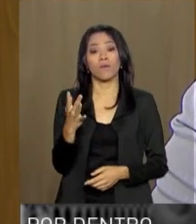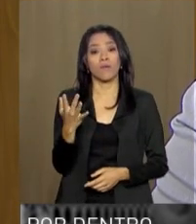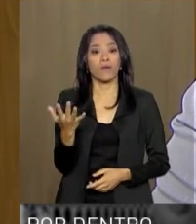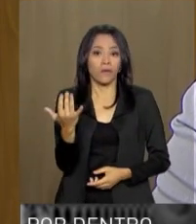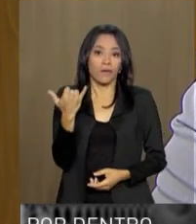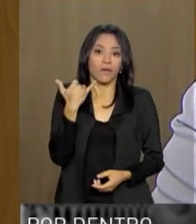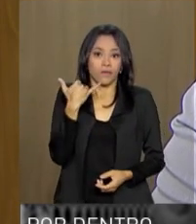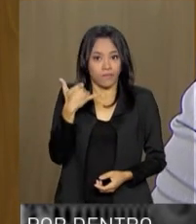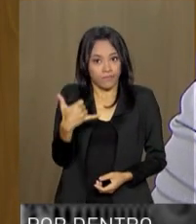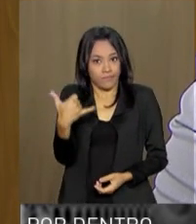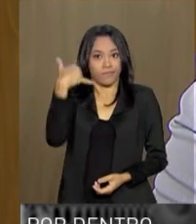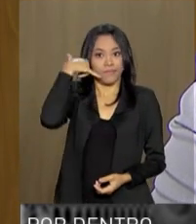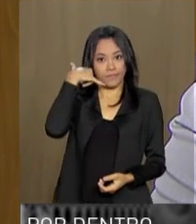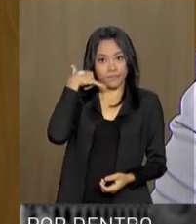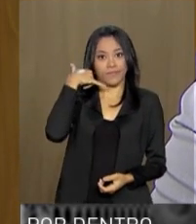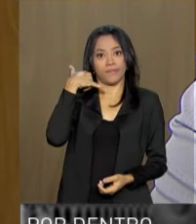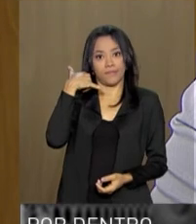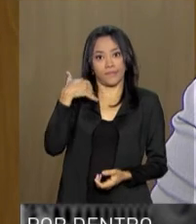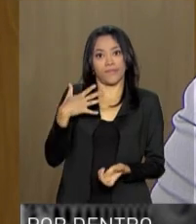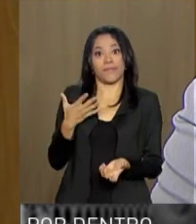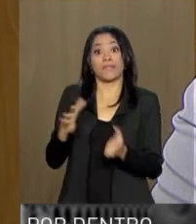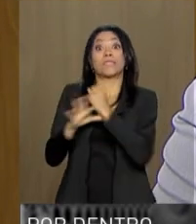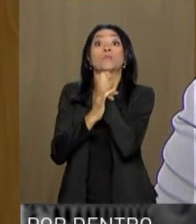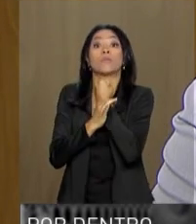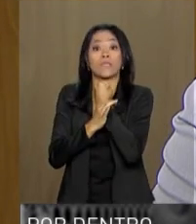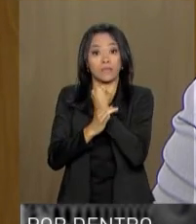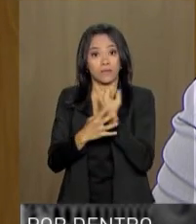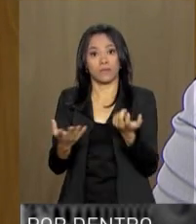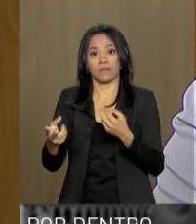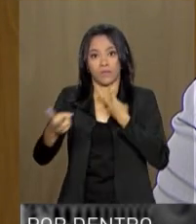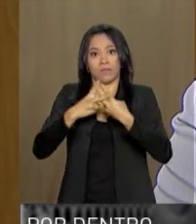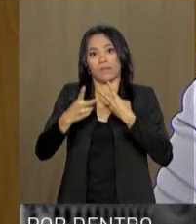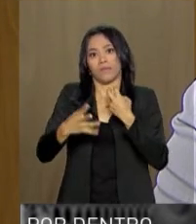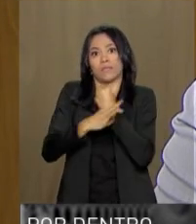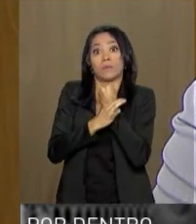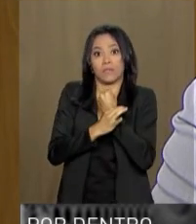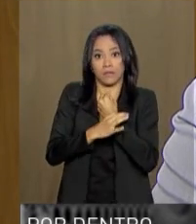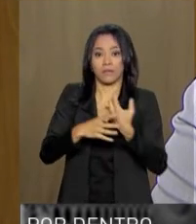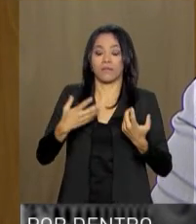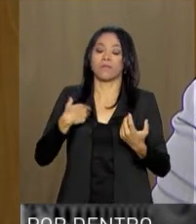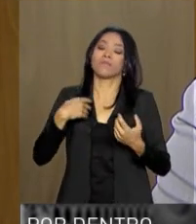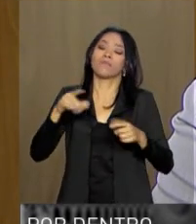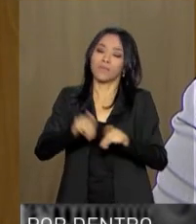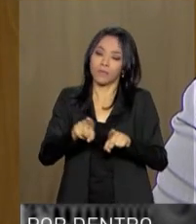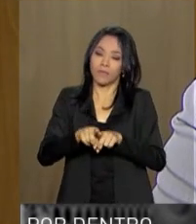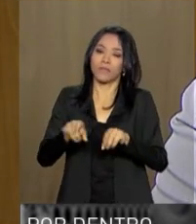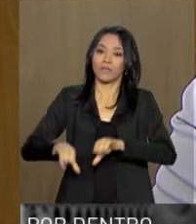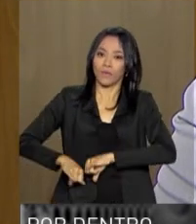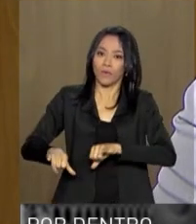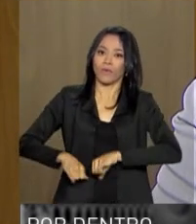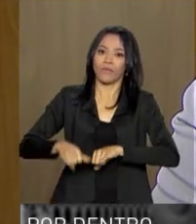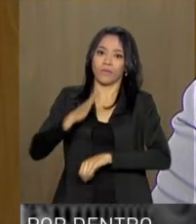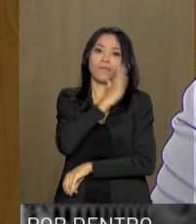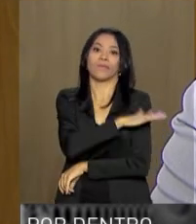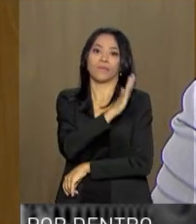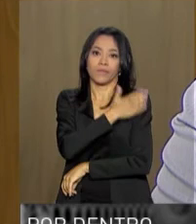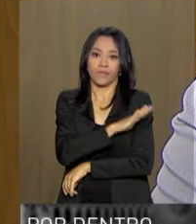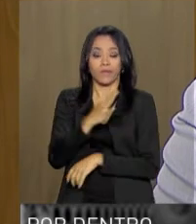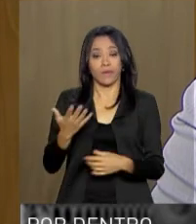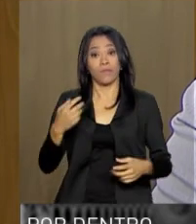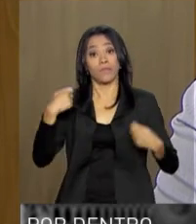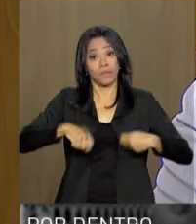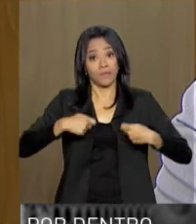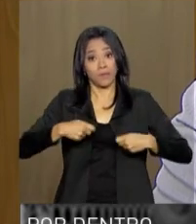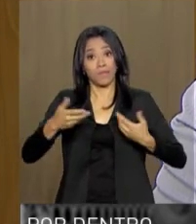segurança pública ele sofre um outro tipo de racismo por isso que porque é muito importante que nós tratemos é essa questão